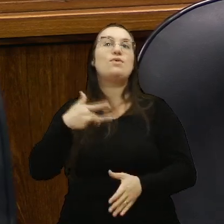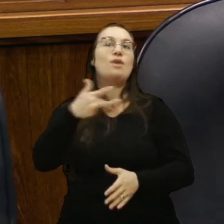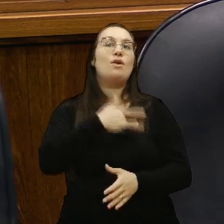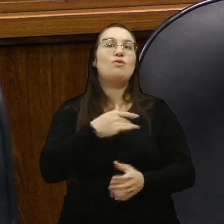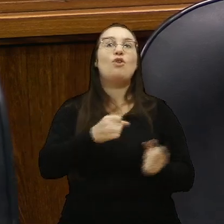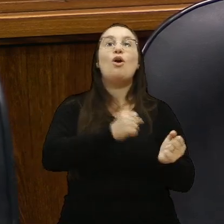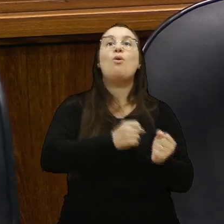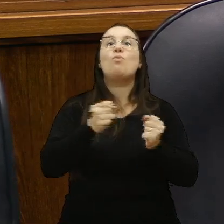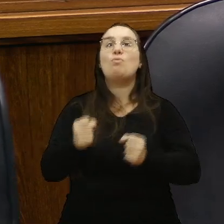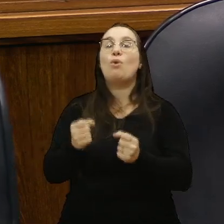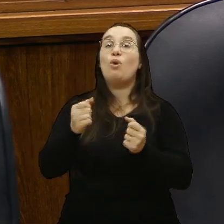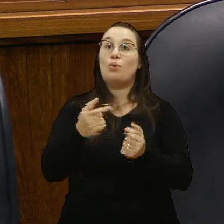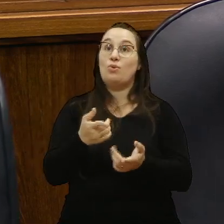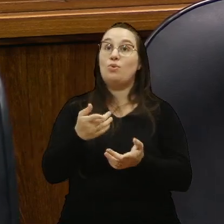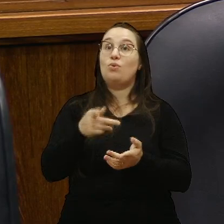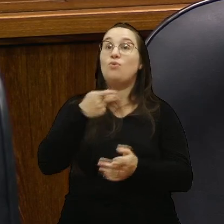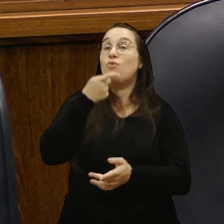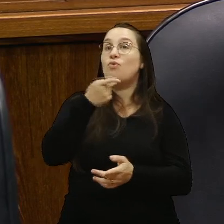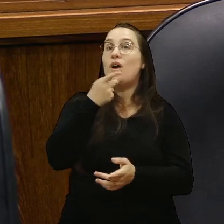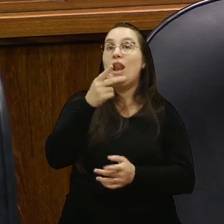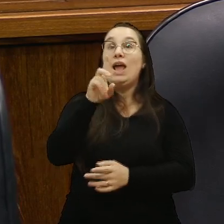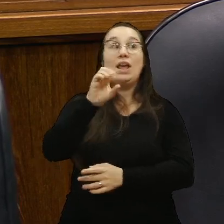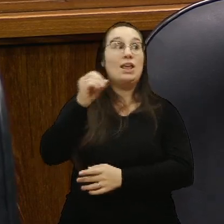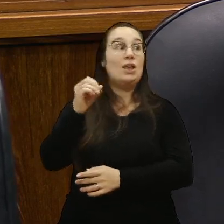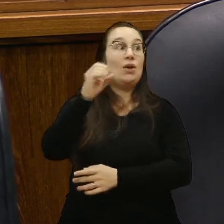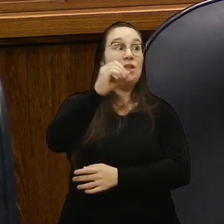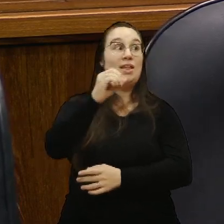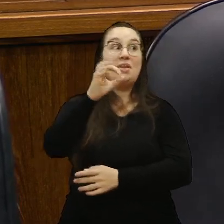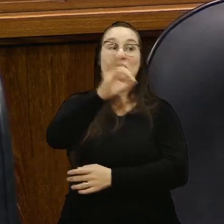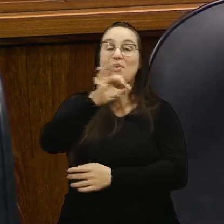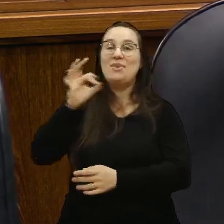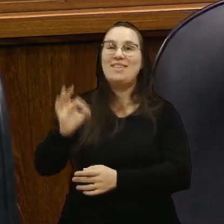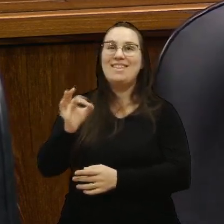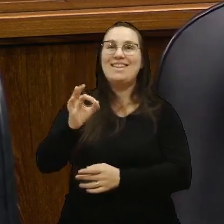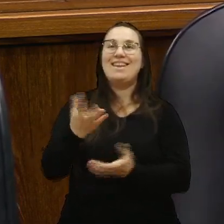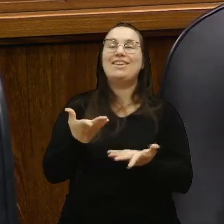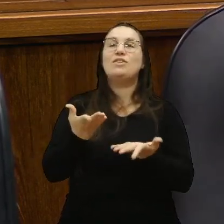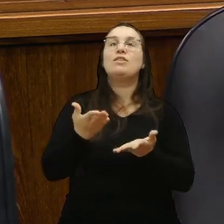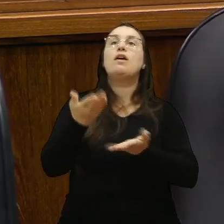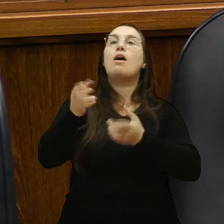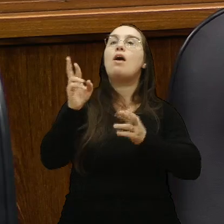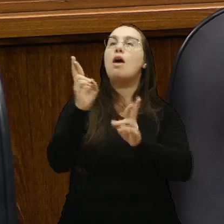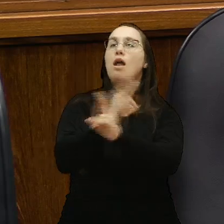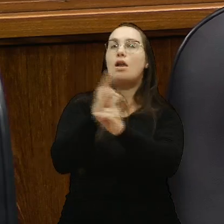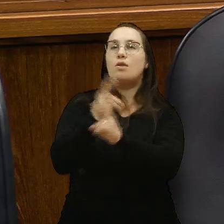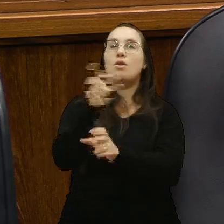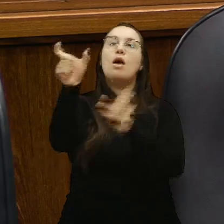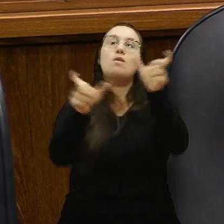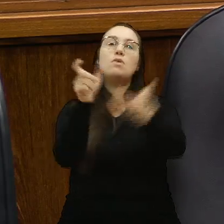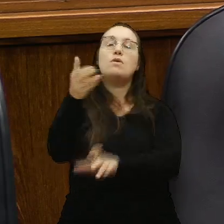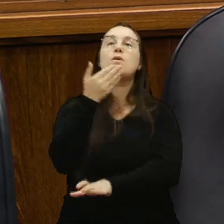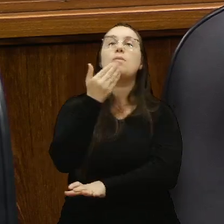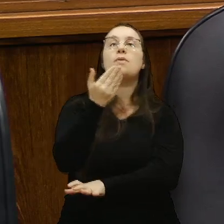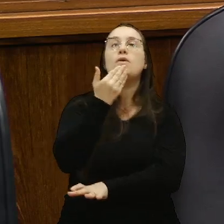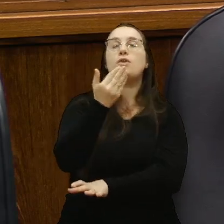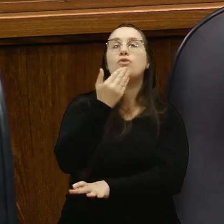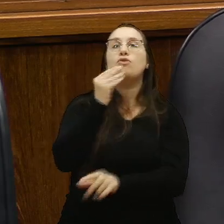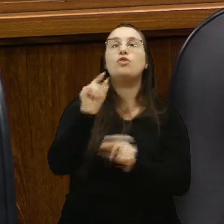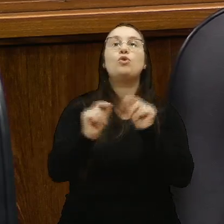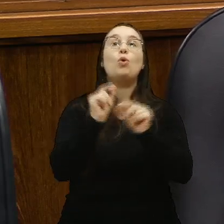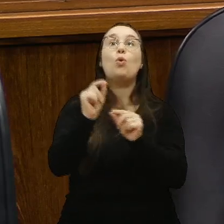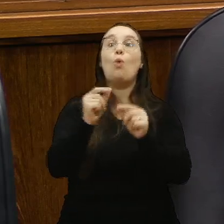posso dizer que 80% delas está relacionada às pessoas solicitando qual é o